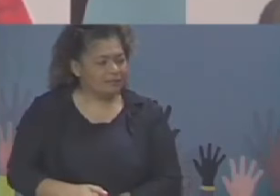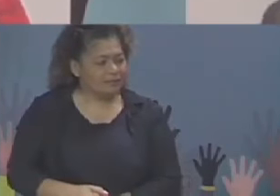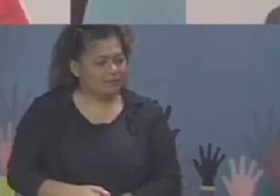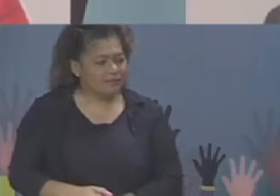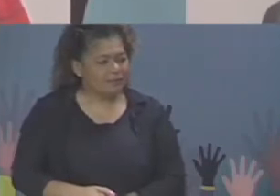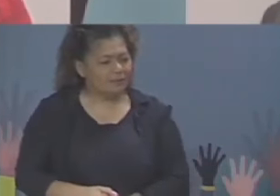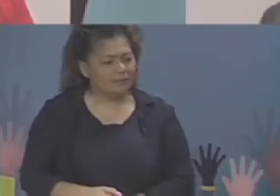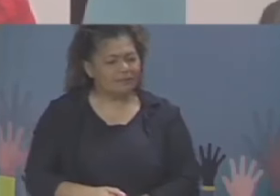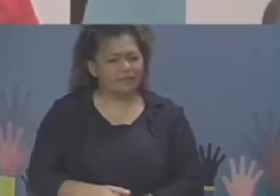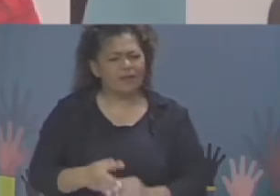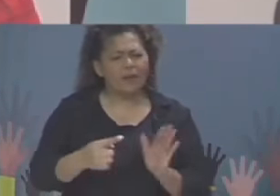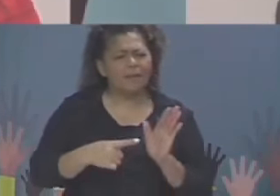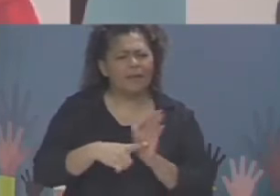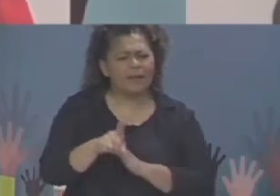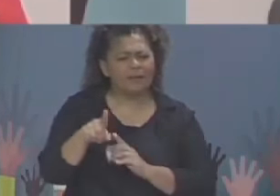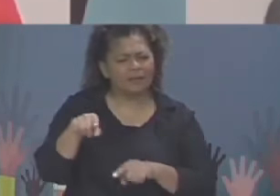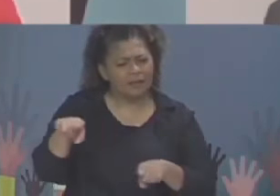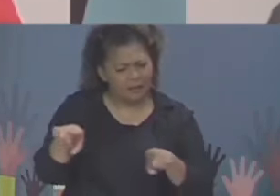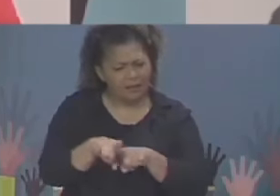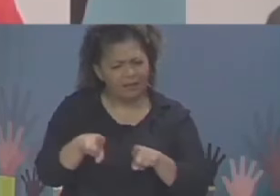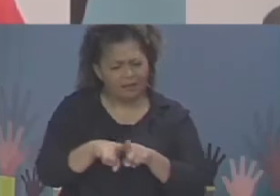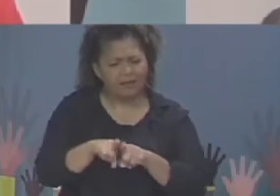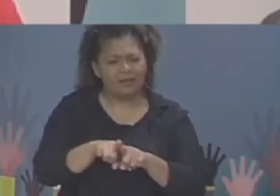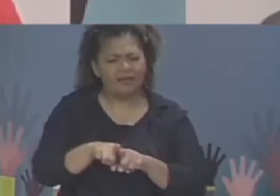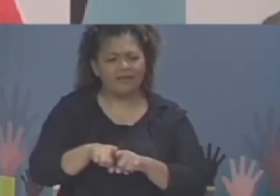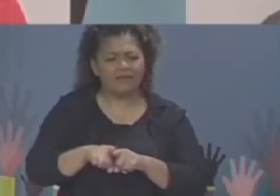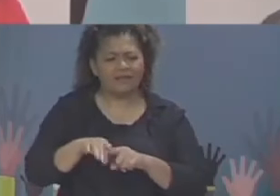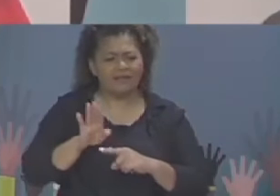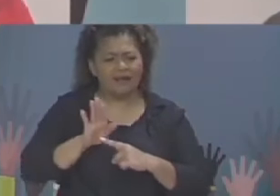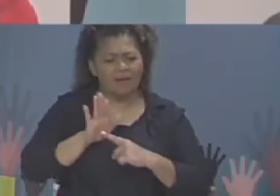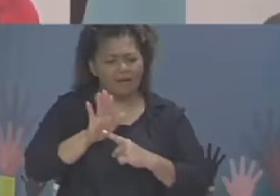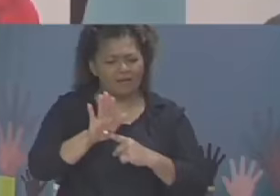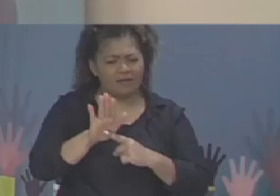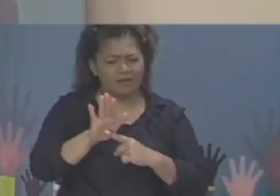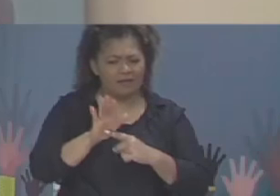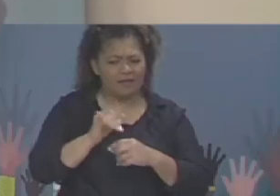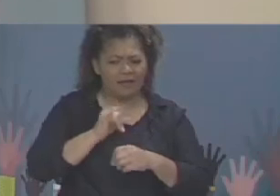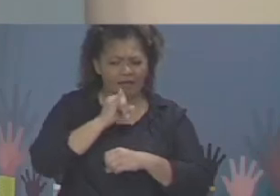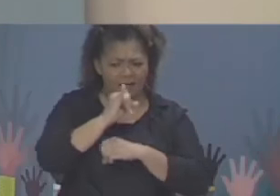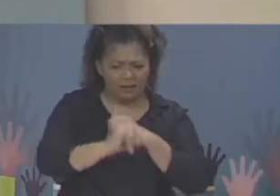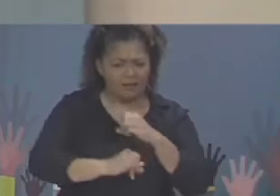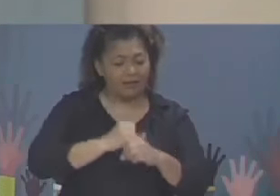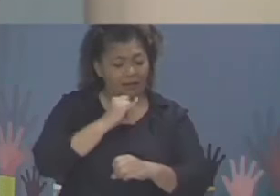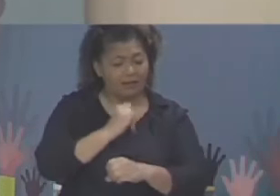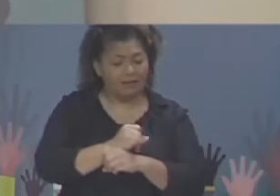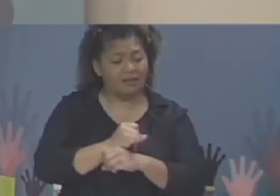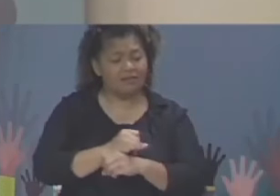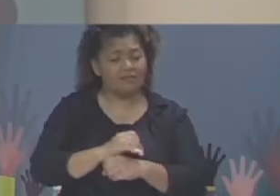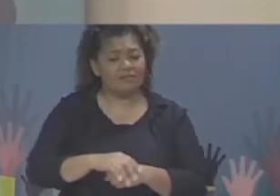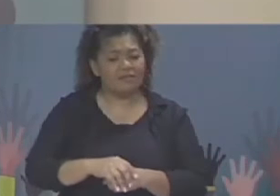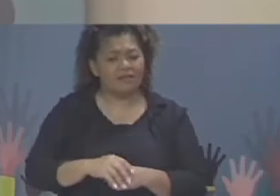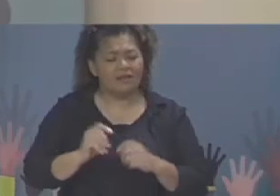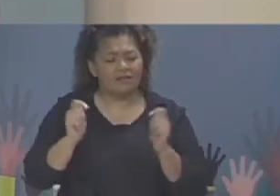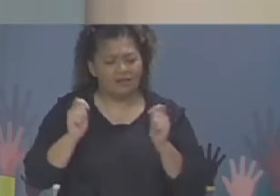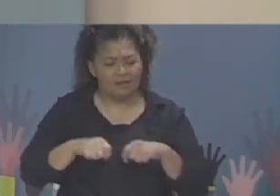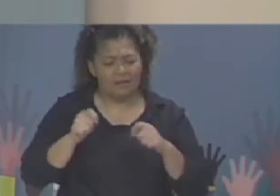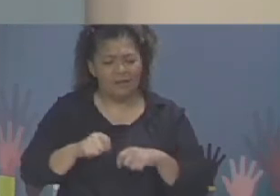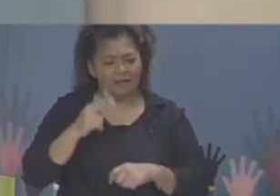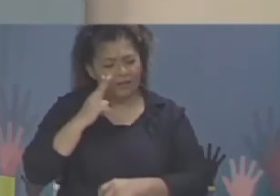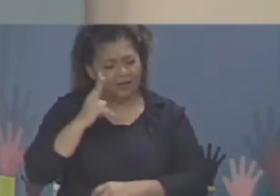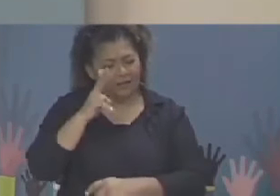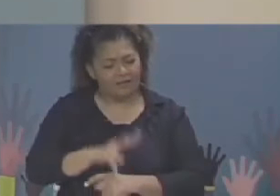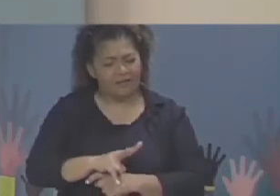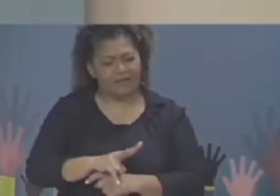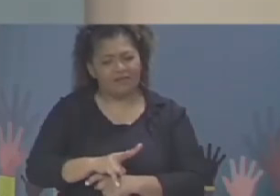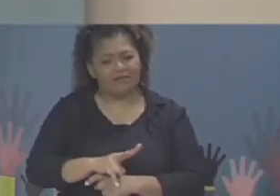Comunico que essas perguntas também estarão disponíveis no nosso site, renovaçãodapsicologia.org. É um prazer iniciar essa rodada de